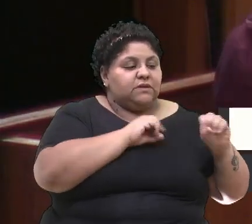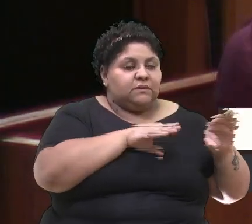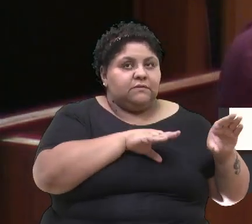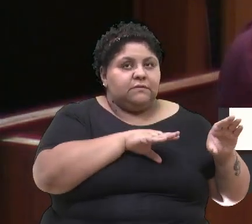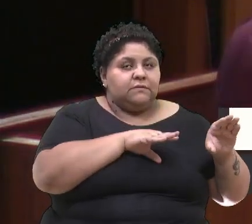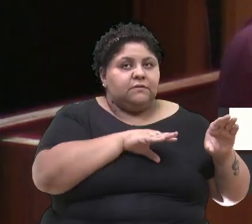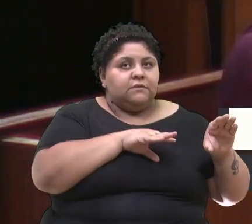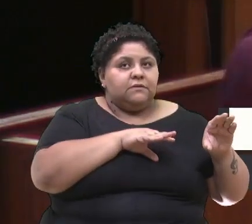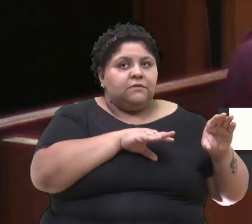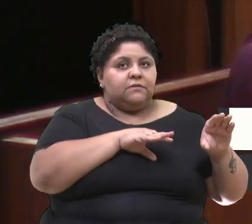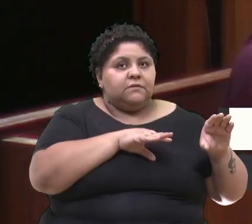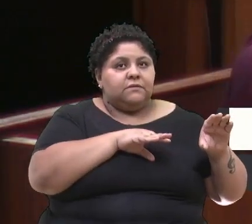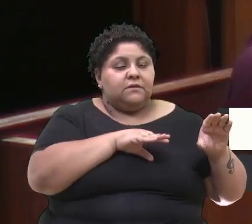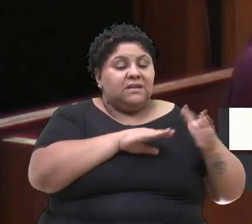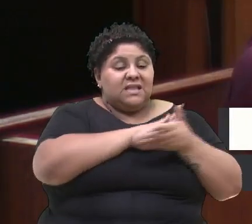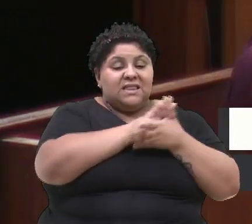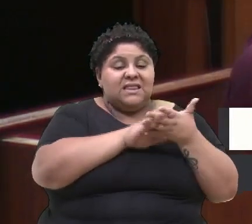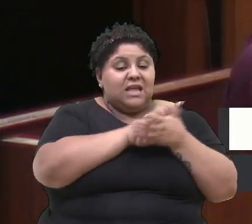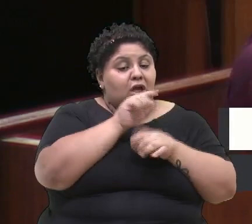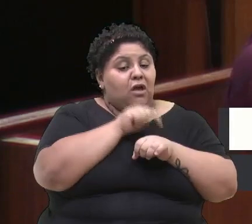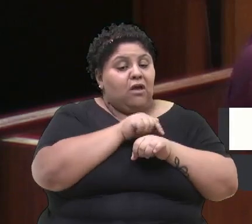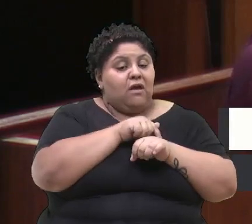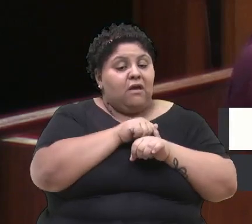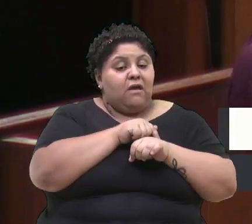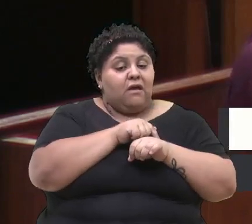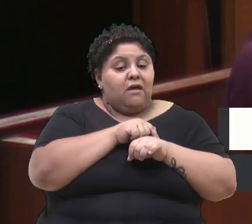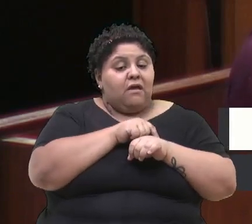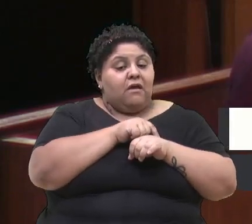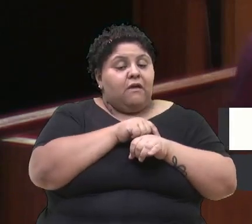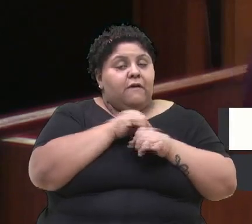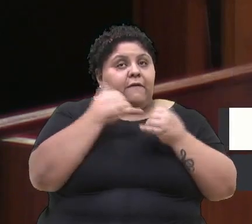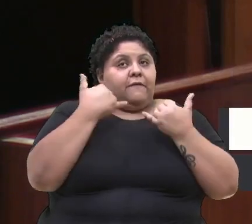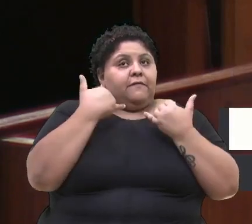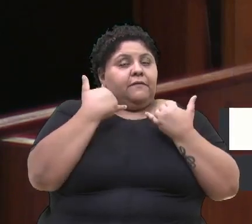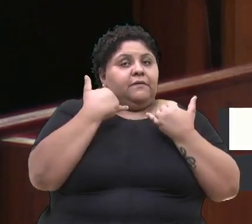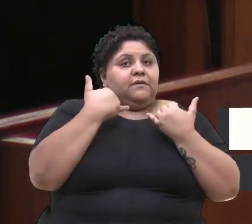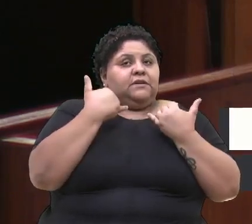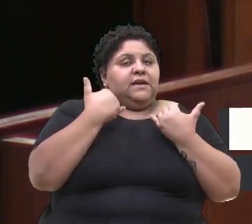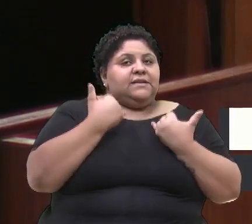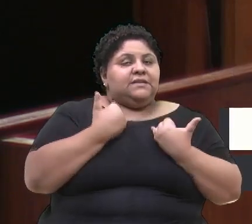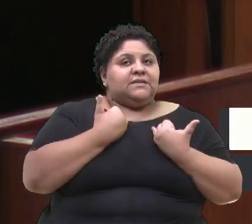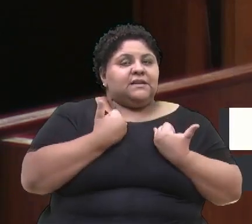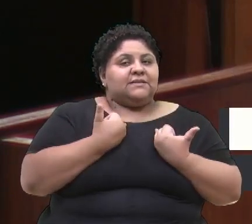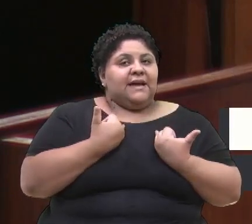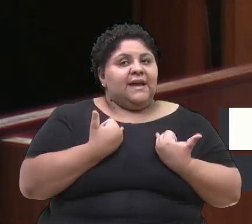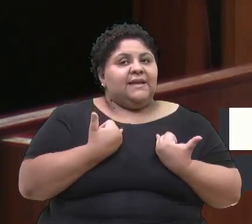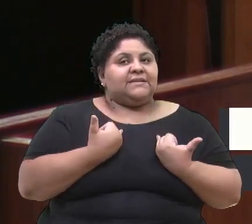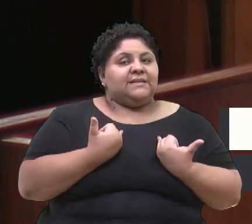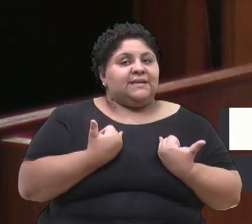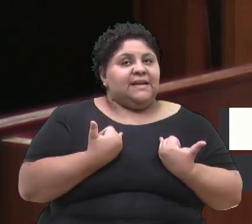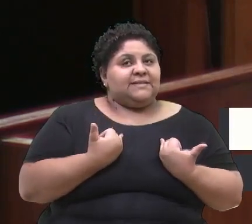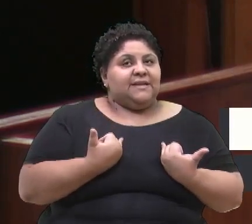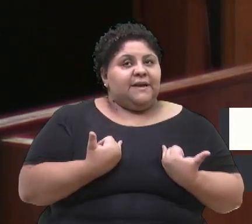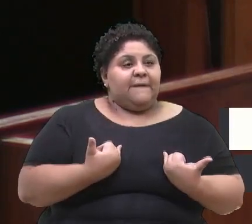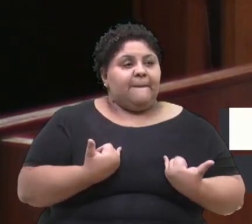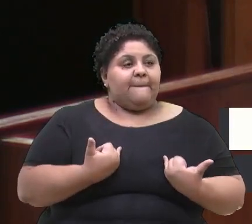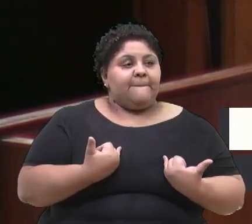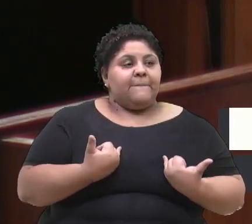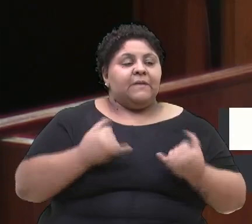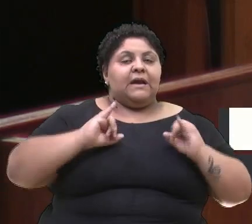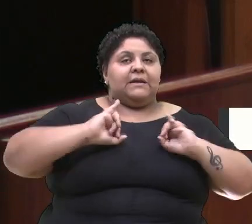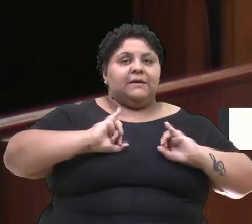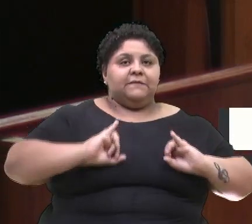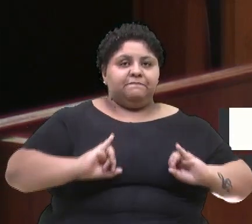nenhum momento eu descansei enquanto essa PPP não viesse para cá. E o porquê, vereador Zé